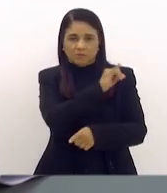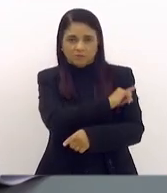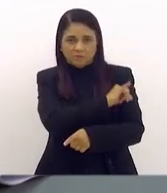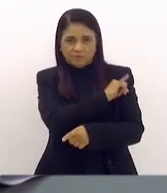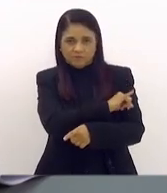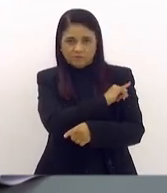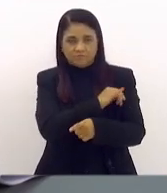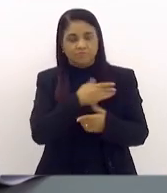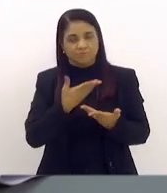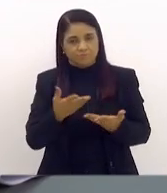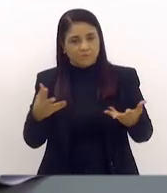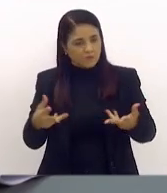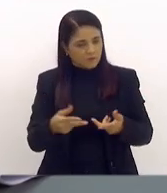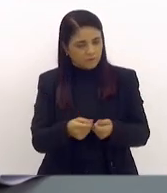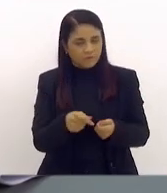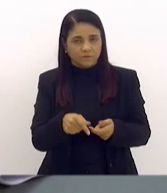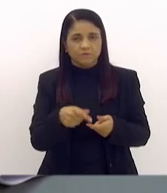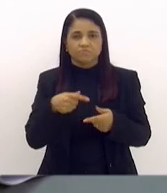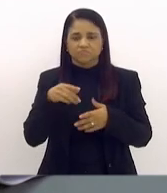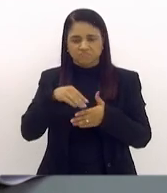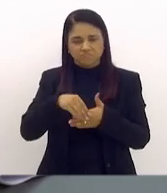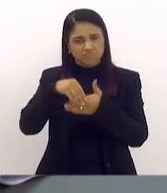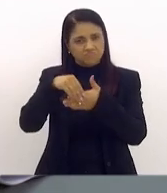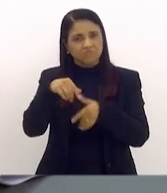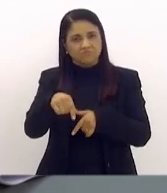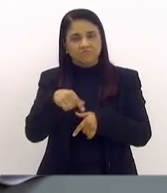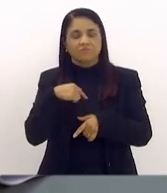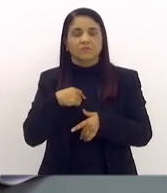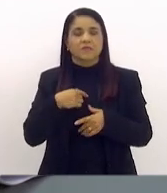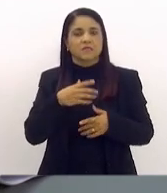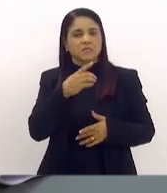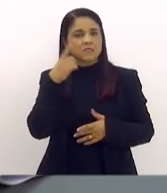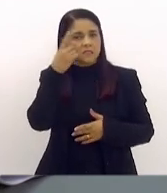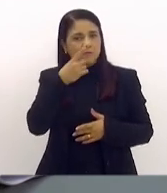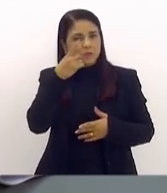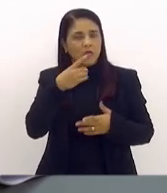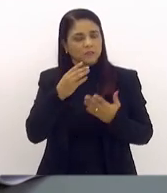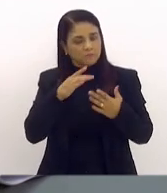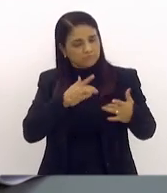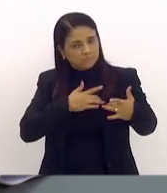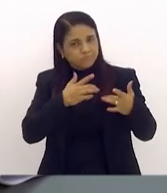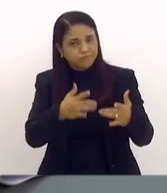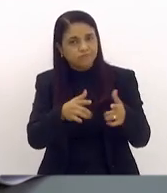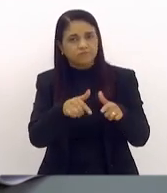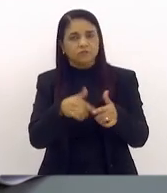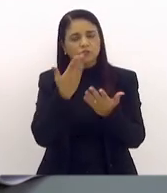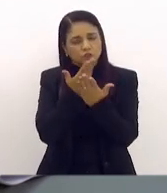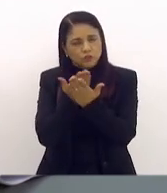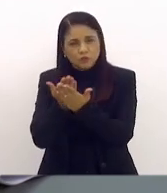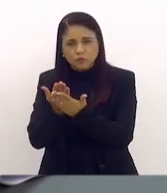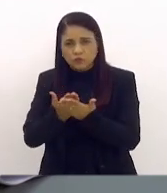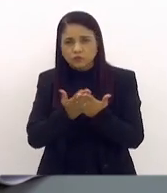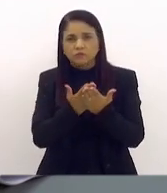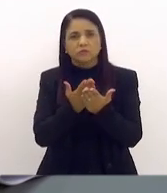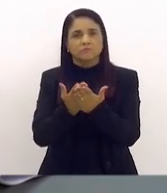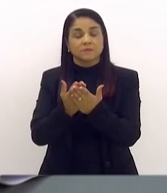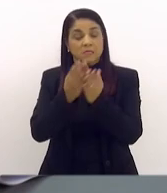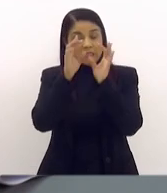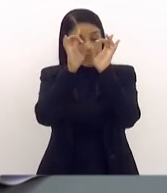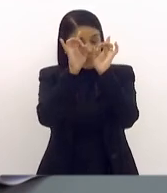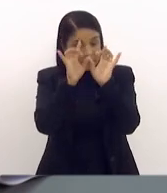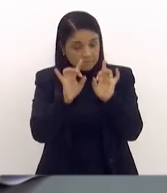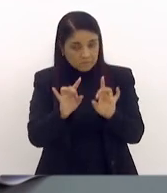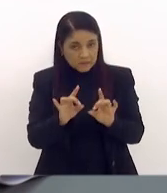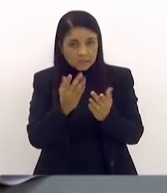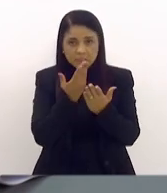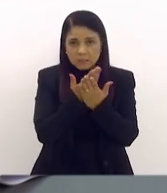vossa condução a senhora que é uma deputada muito dedicada muito estudiosa e se tornou praticamente uma especialista